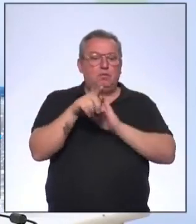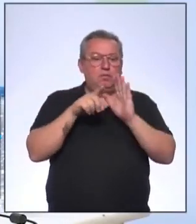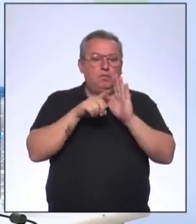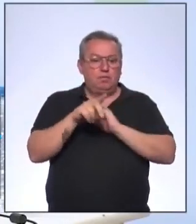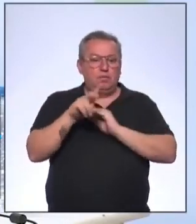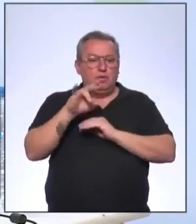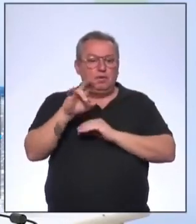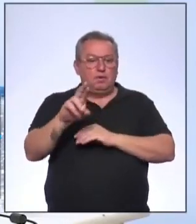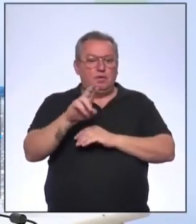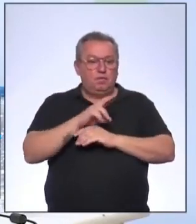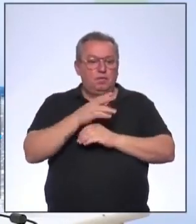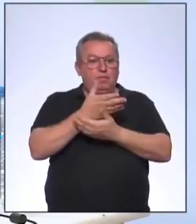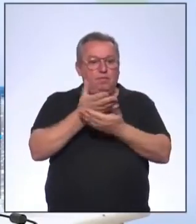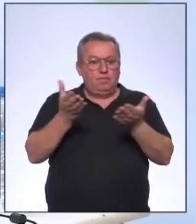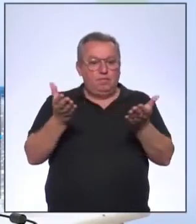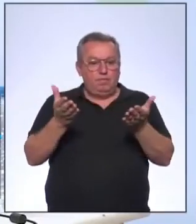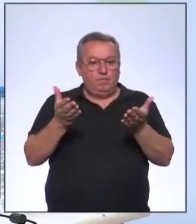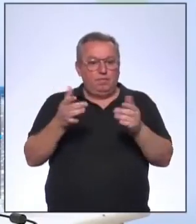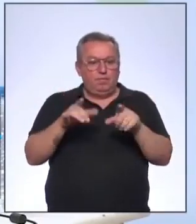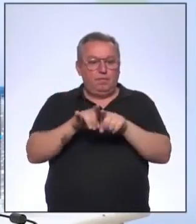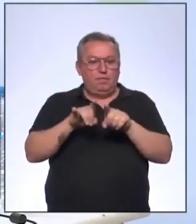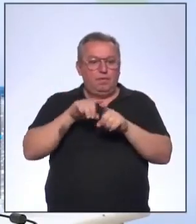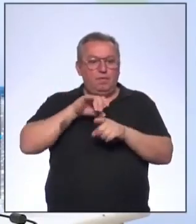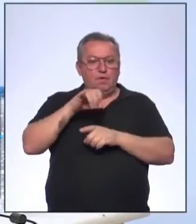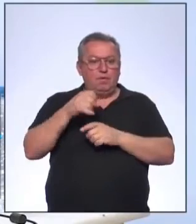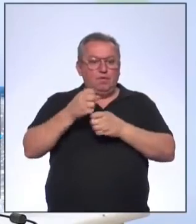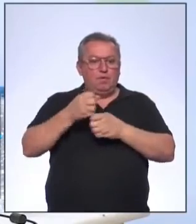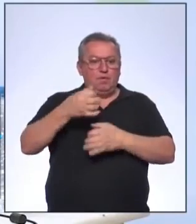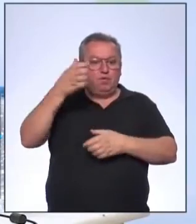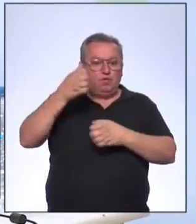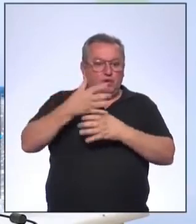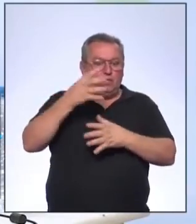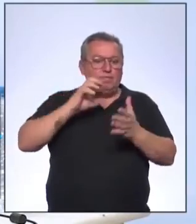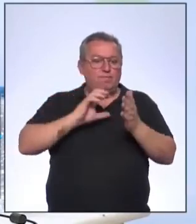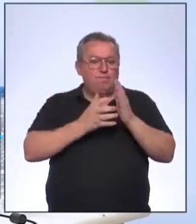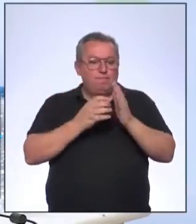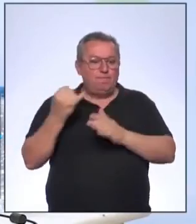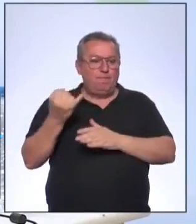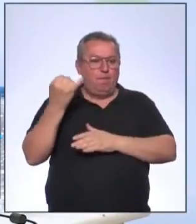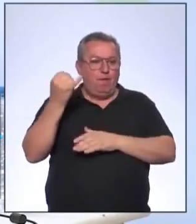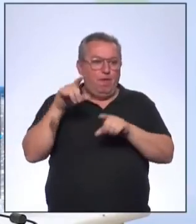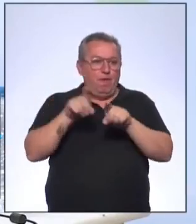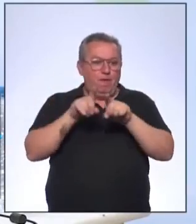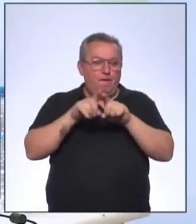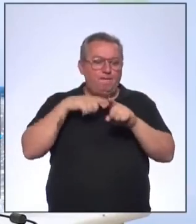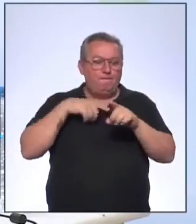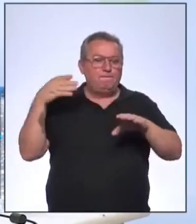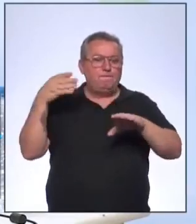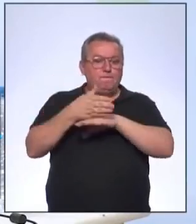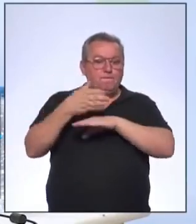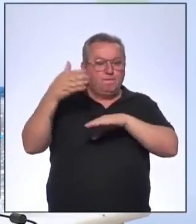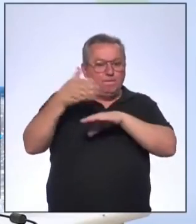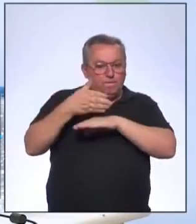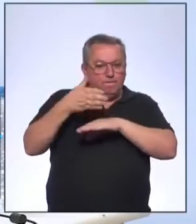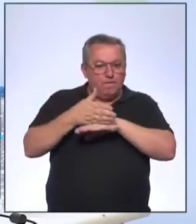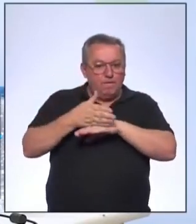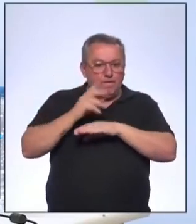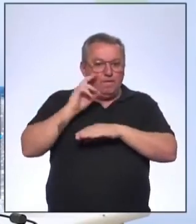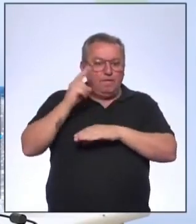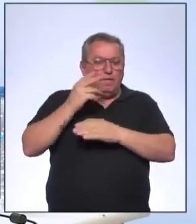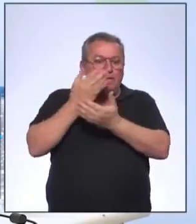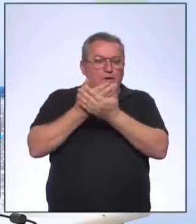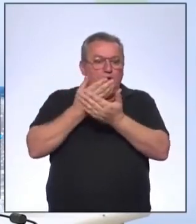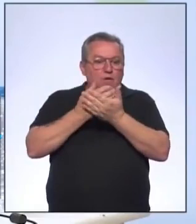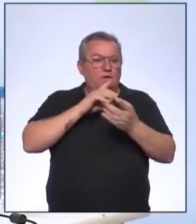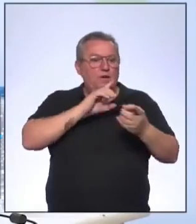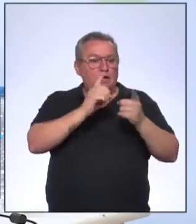ser respondidas por vocês. E aí aproveitem o chat, que é uma ferramenta importante para vocês estarem participando, deixando a aula mais